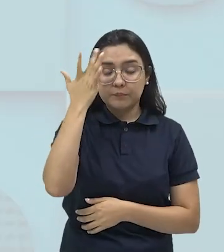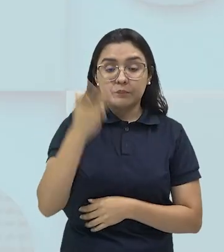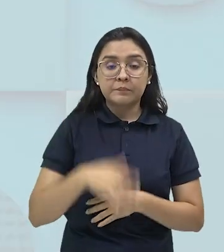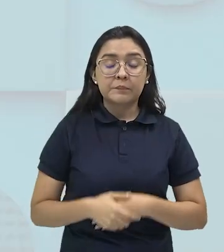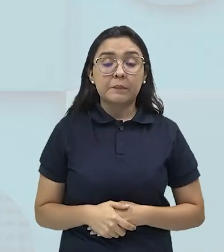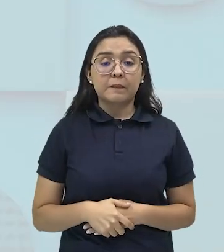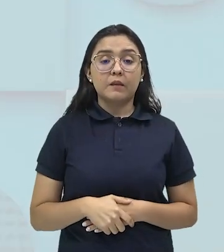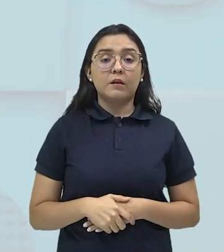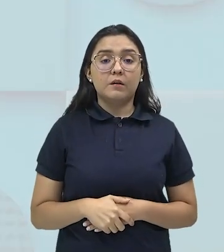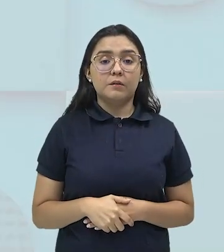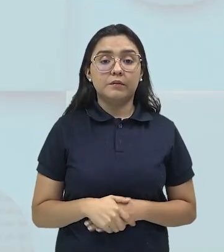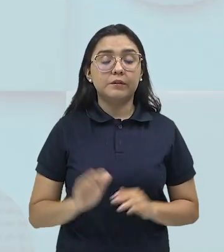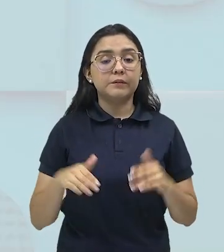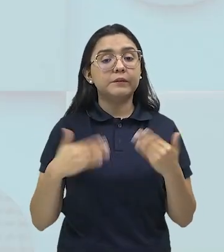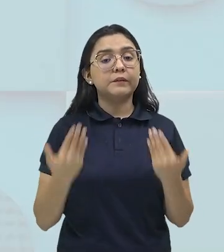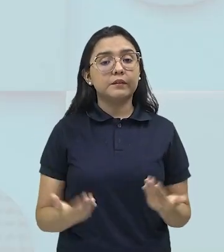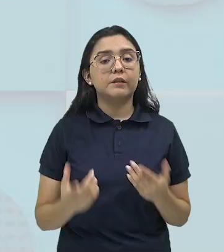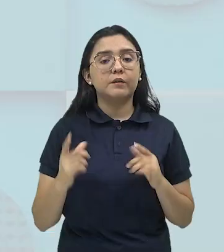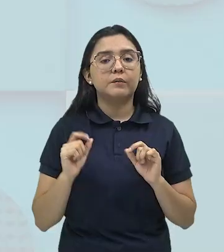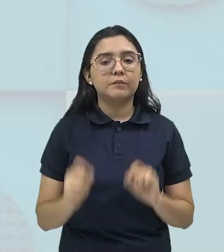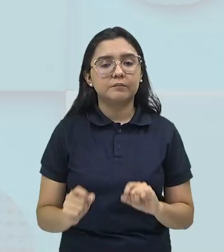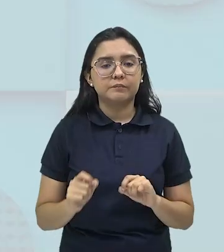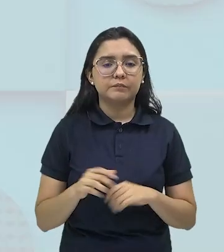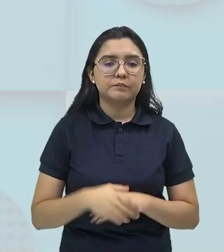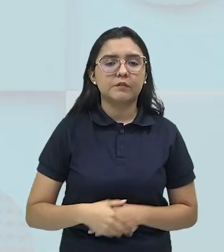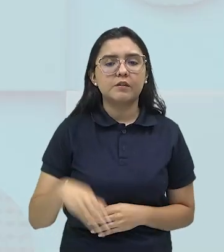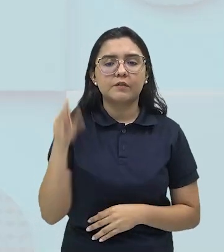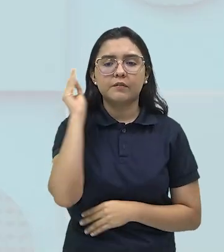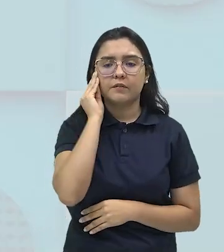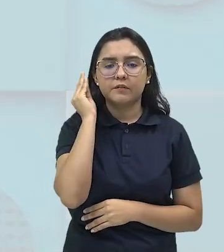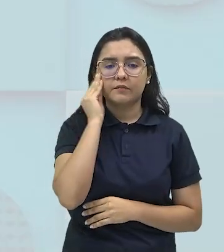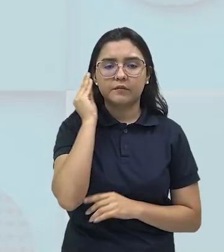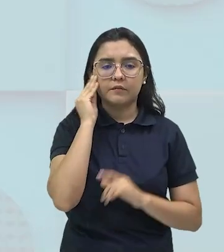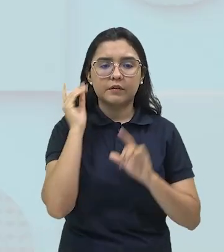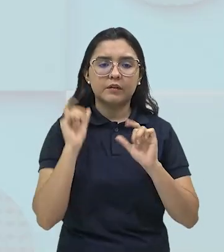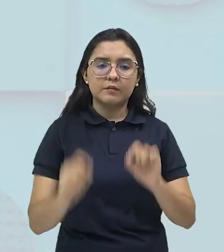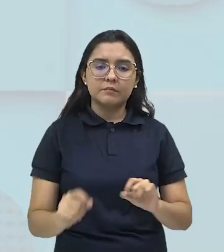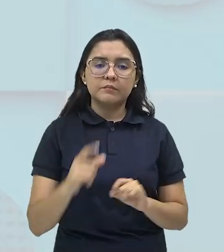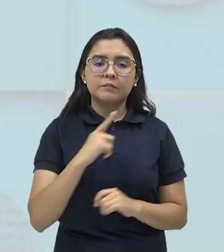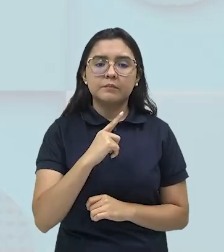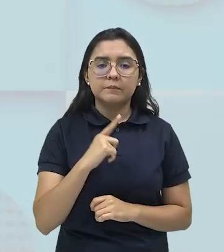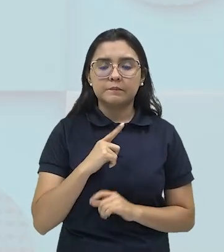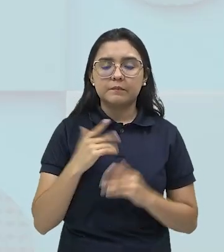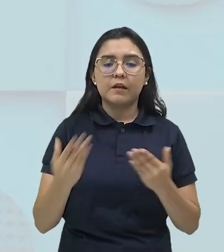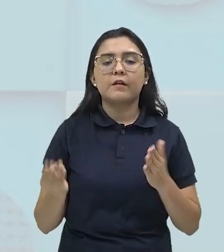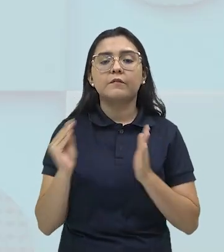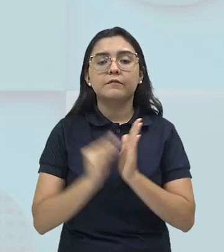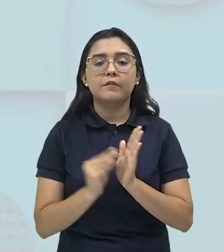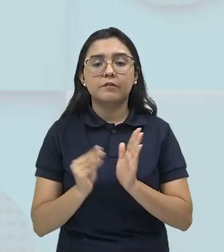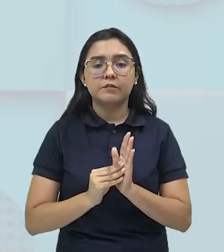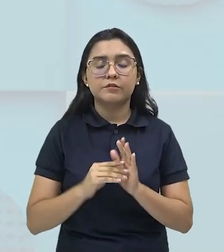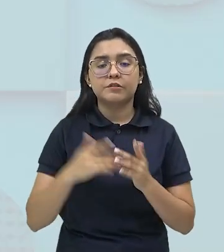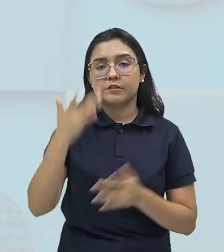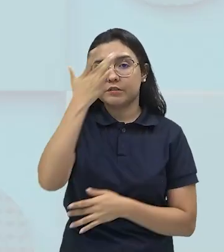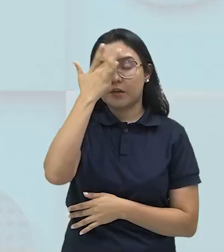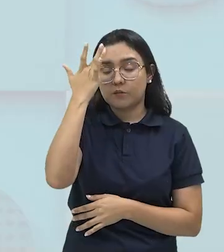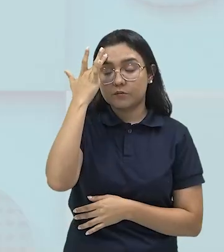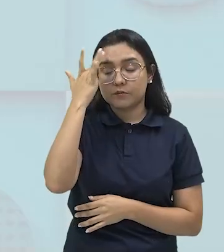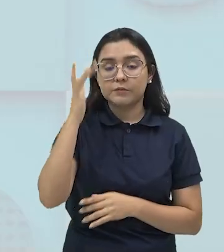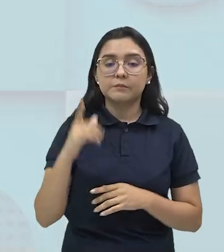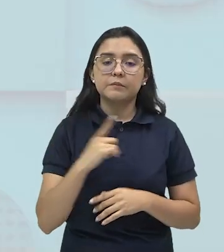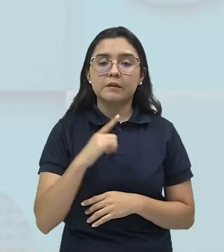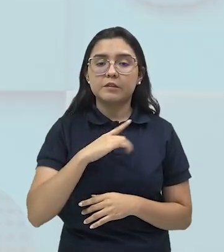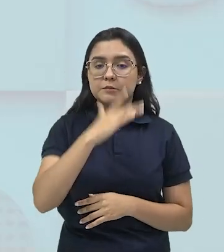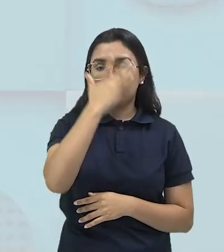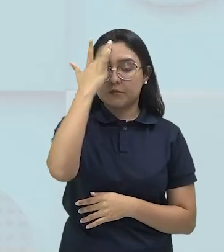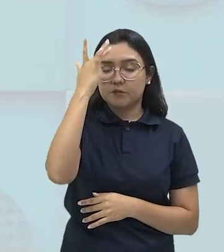né? E aí ele vai explorar os limites entre a sanidade e a insanidade, ou seja, aquelas pessoas que